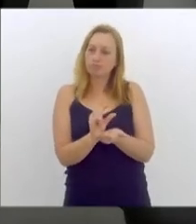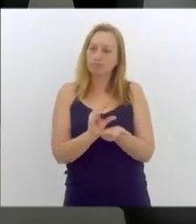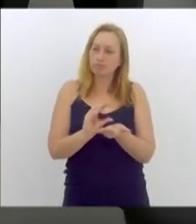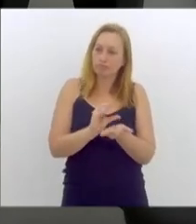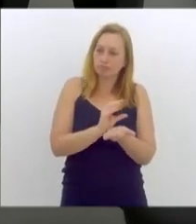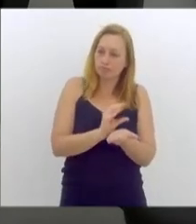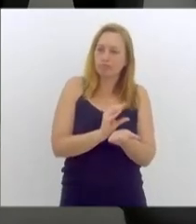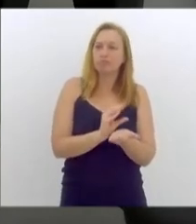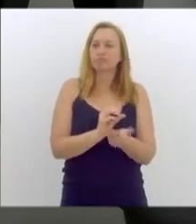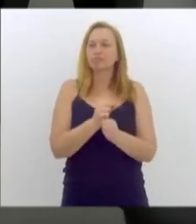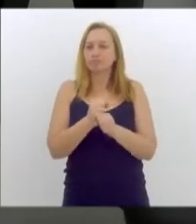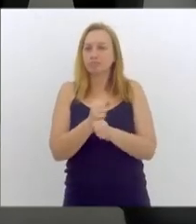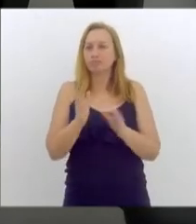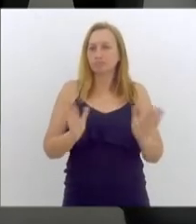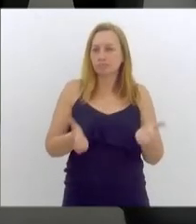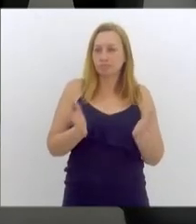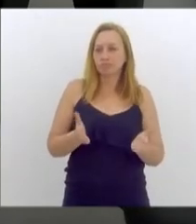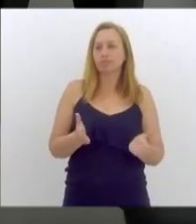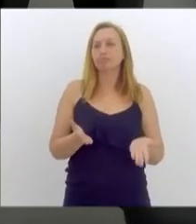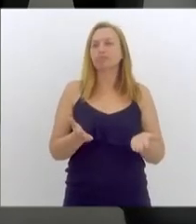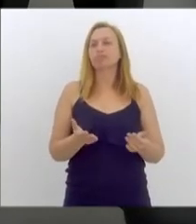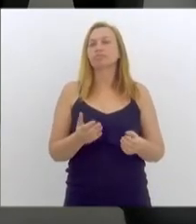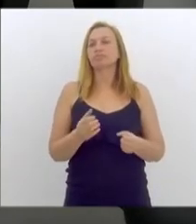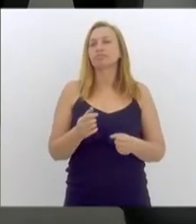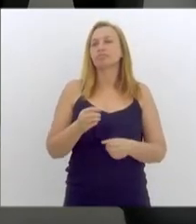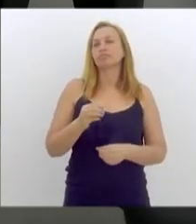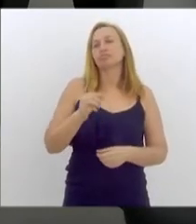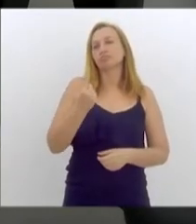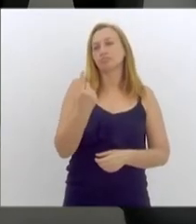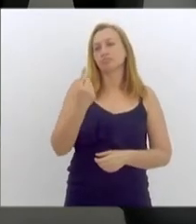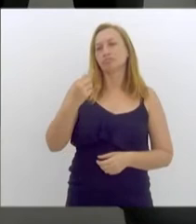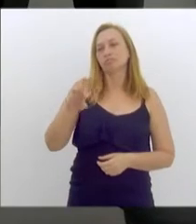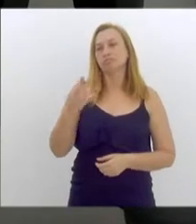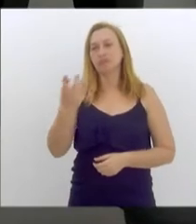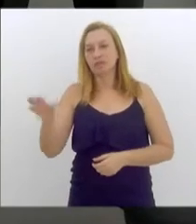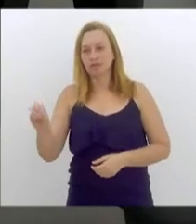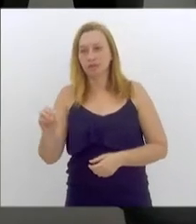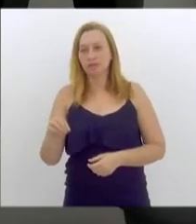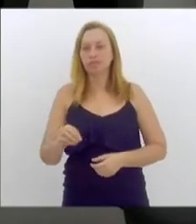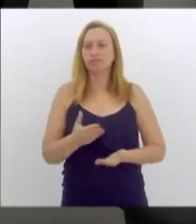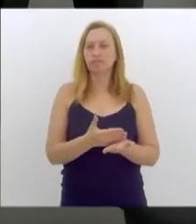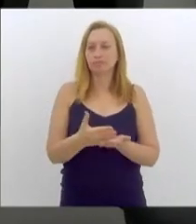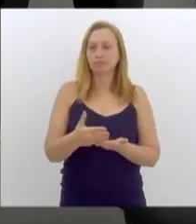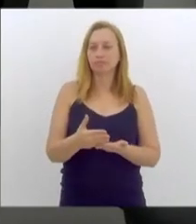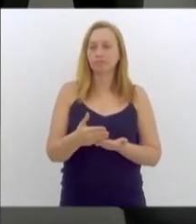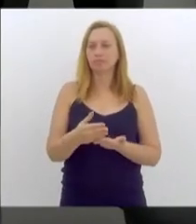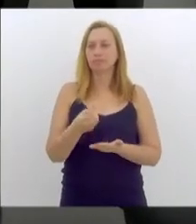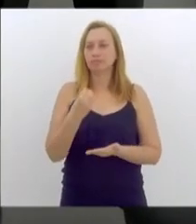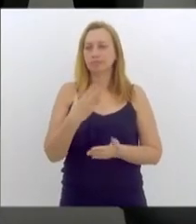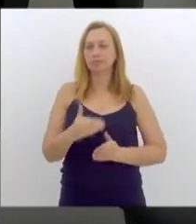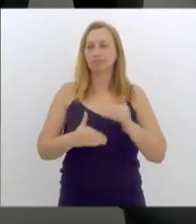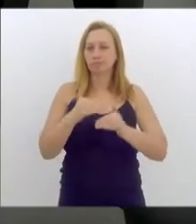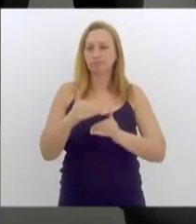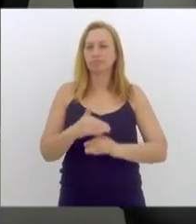as receitas tributárias também de 22 no início do ano performaram muito bem